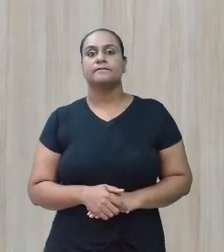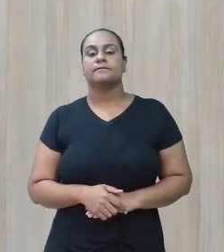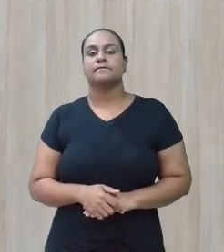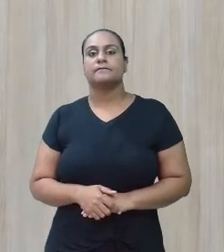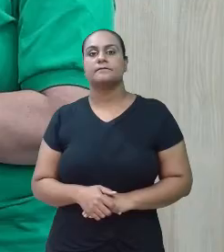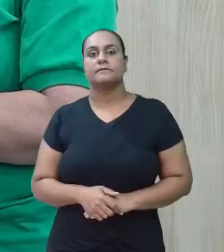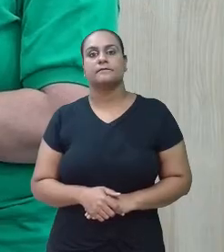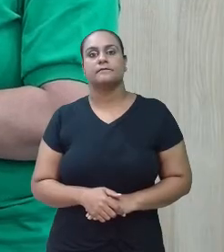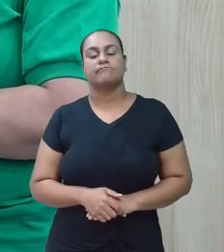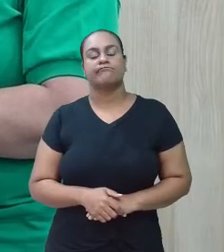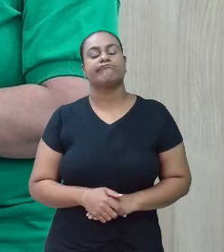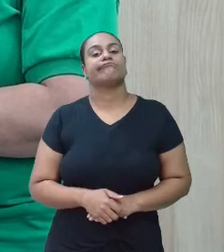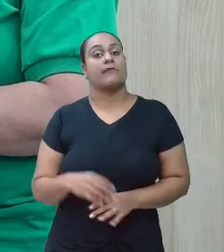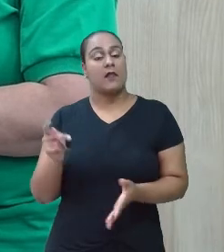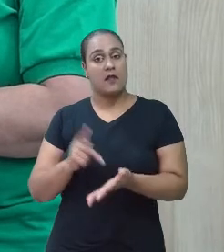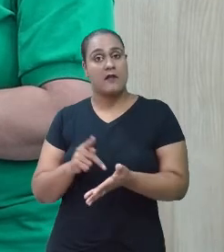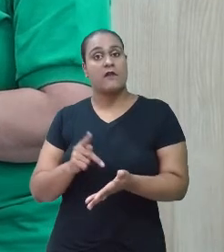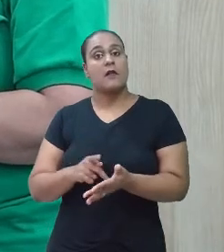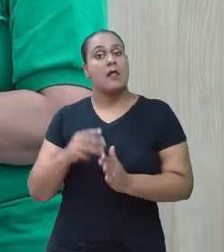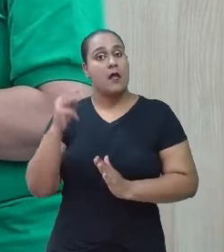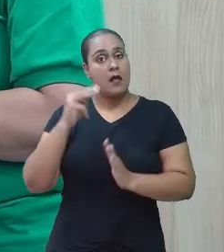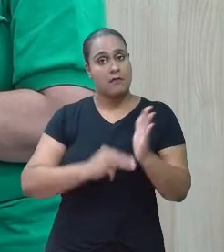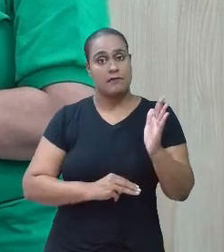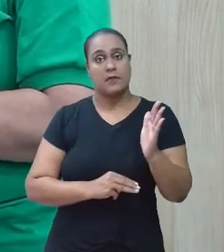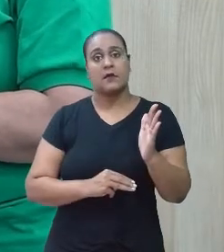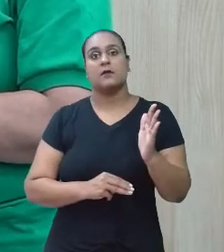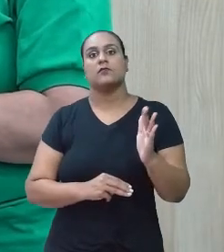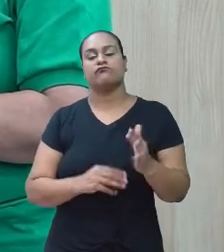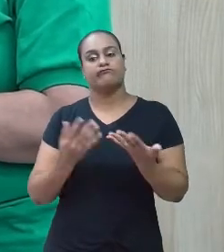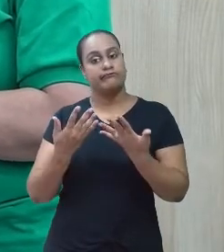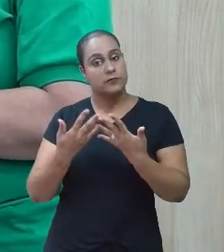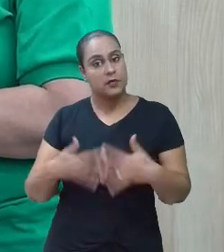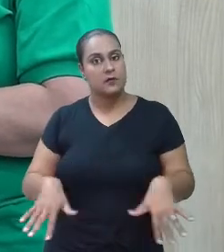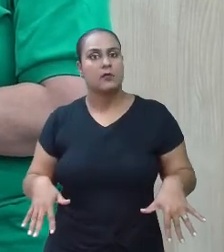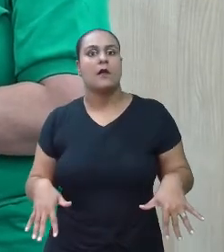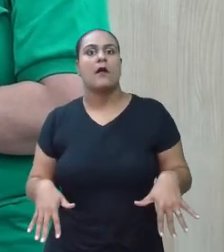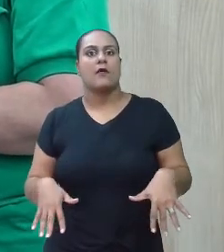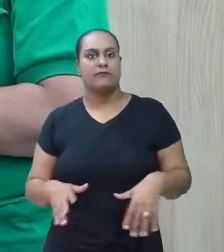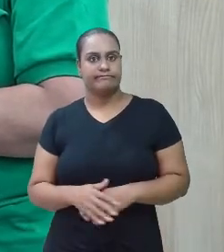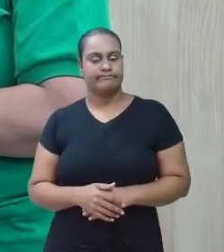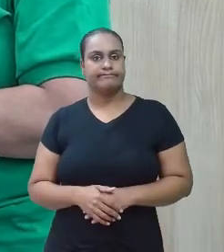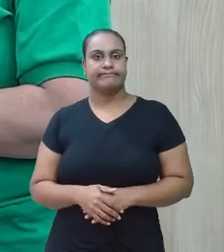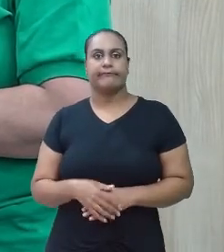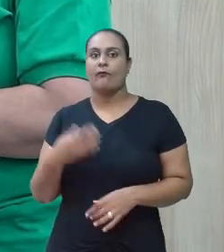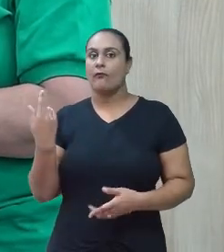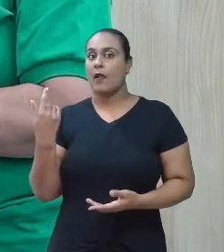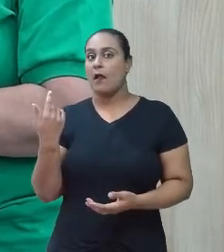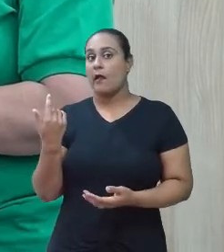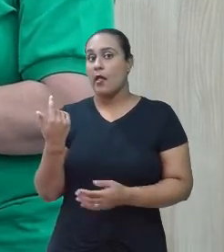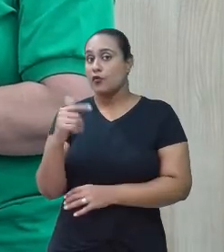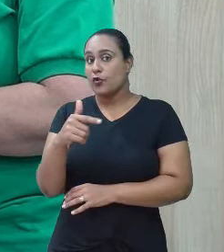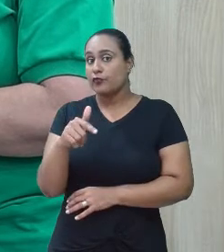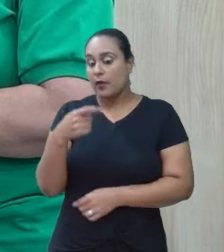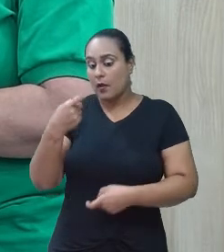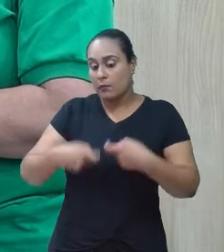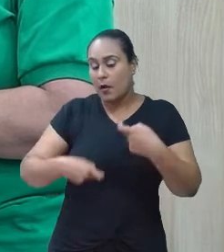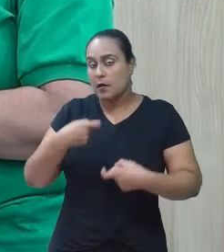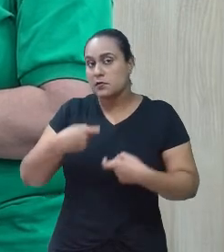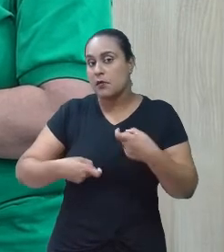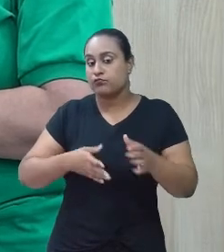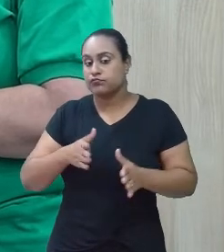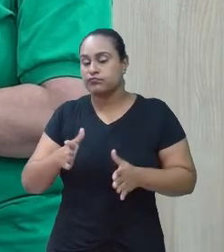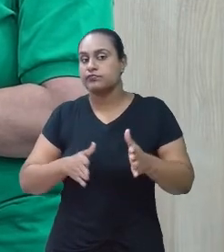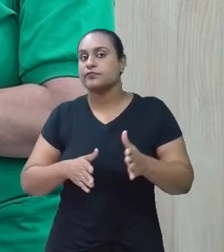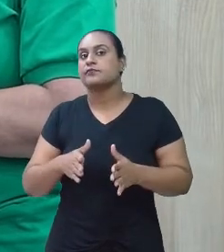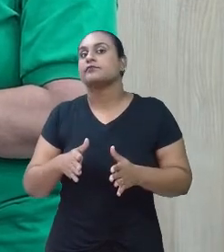Cláudia, realmente é um método, né? Um método natural, abster-se das relações sexuais, mas é